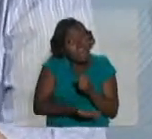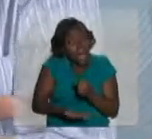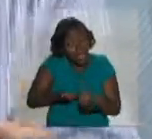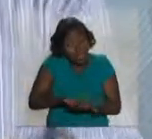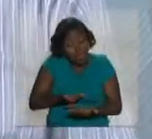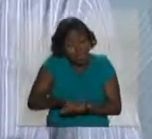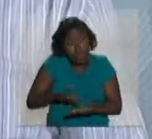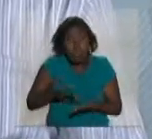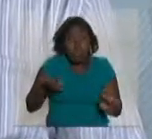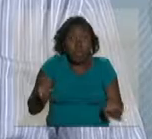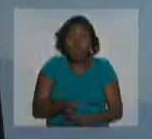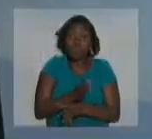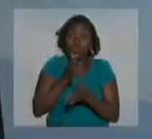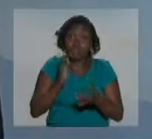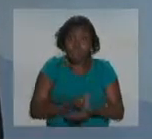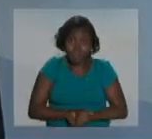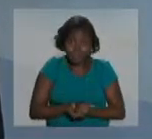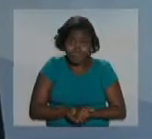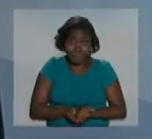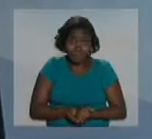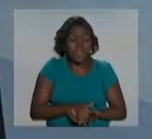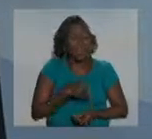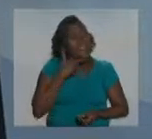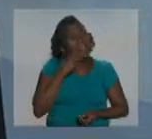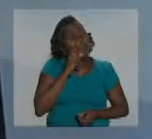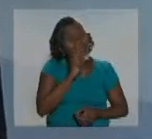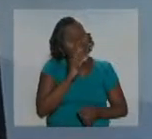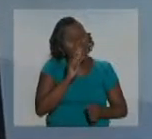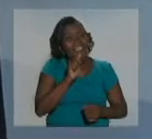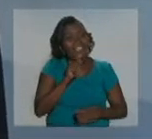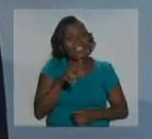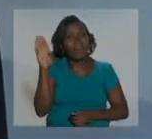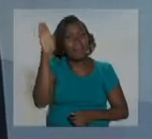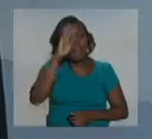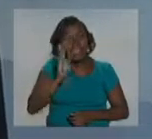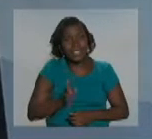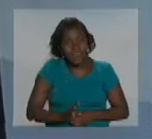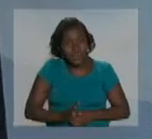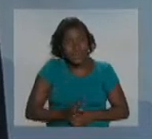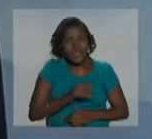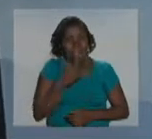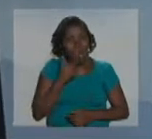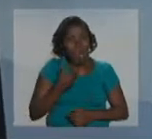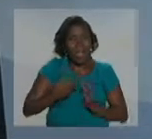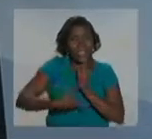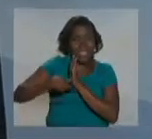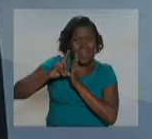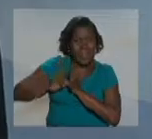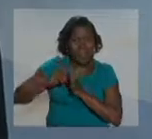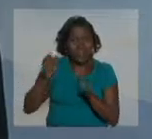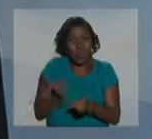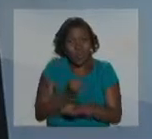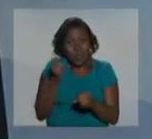feitos e prontos. Bom, Tarcísio, falando um pouquinho novamente sobre a Avenida Brasil. Bom, você falou anteriormente